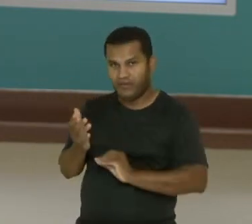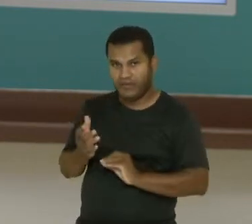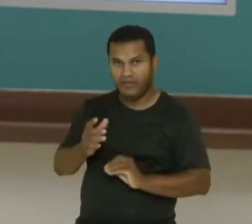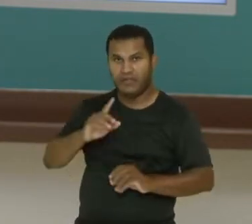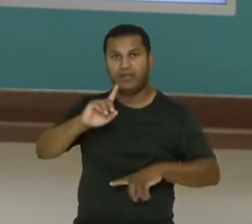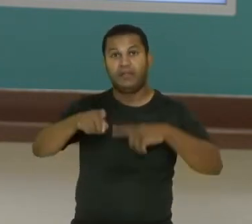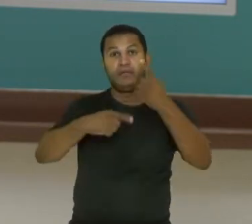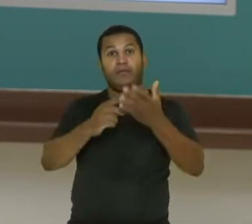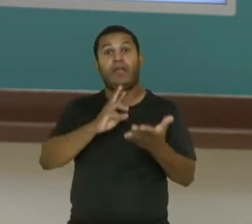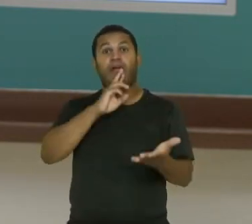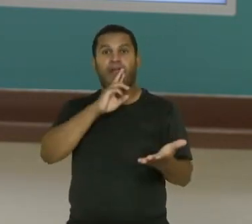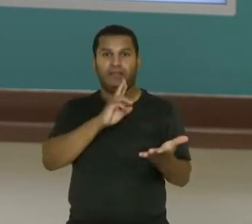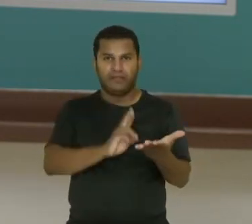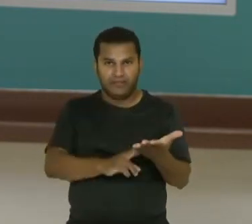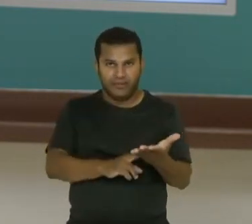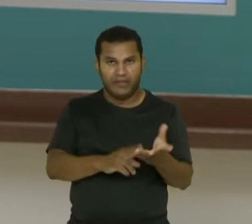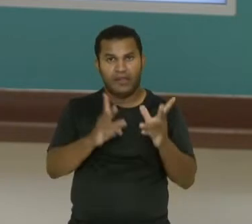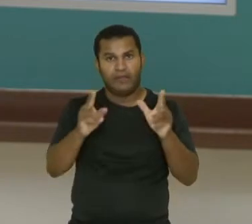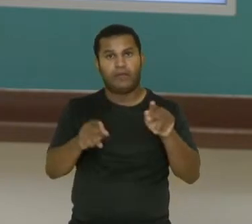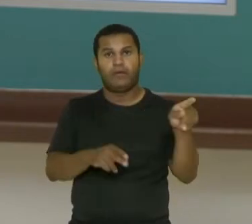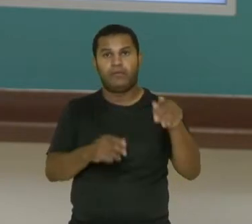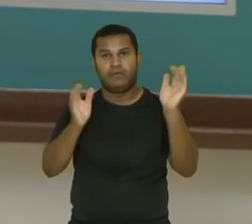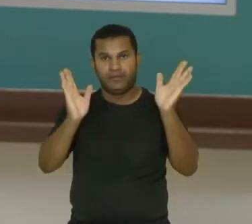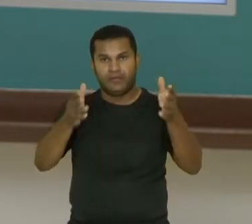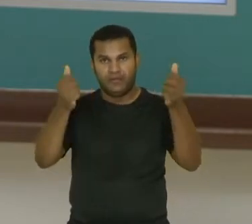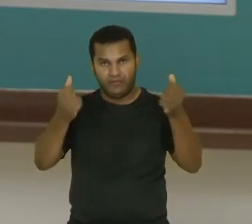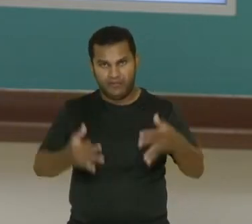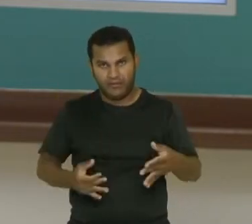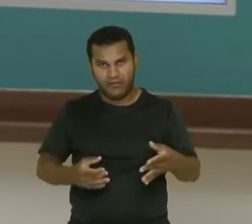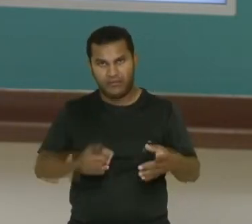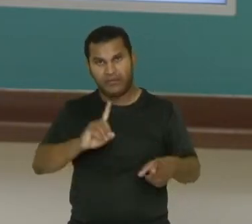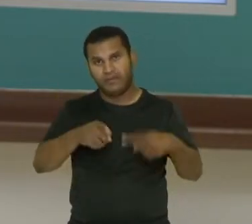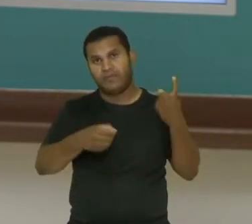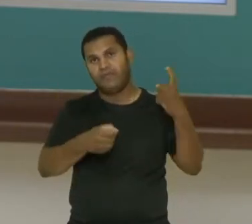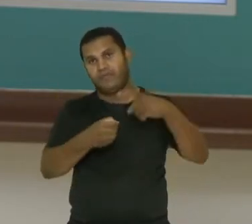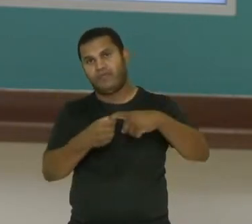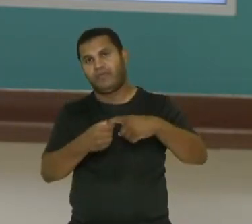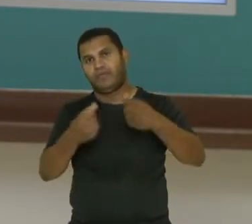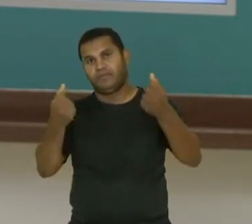partir daquilo que a gente viu até aqui nessa aula e depois nós voltamos com a correção.